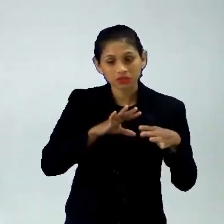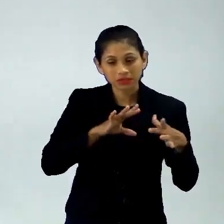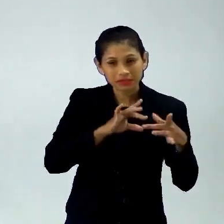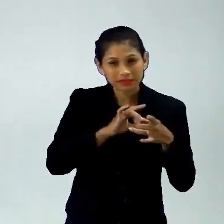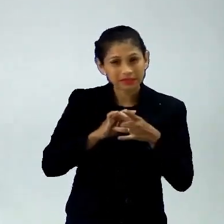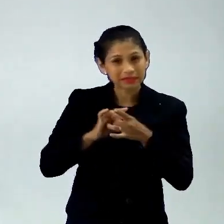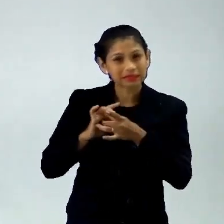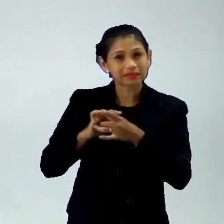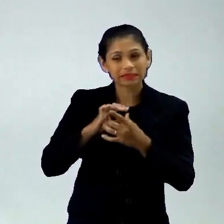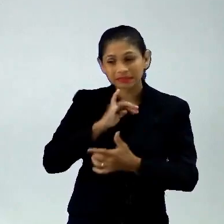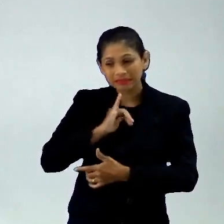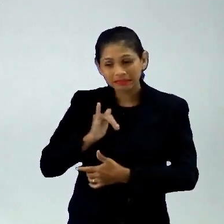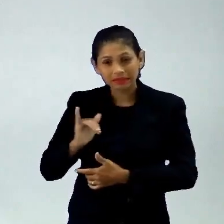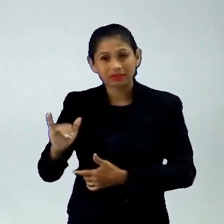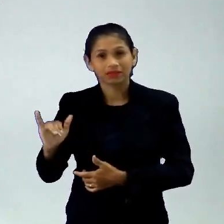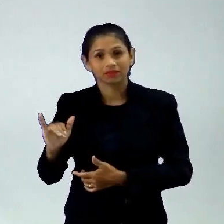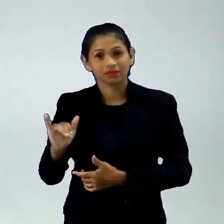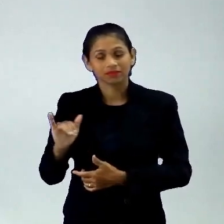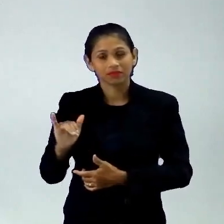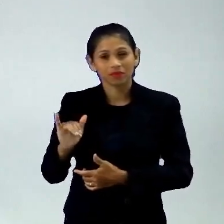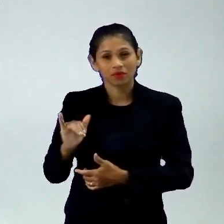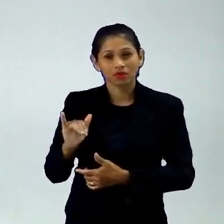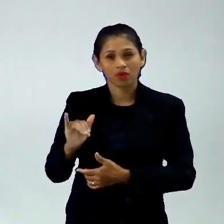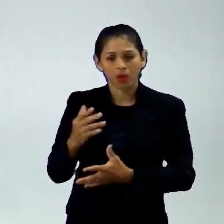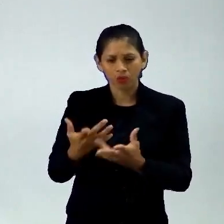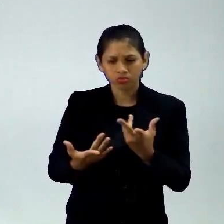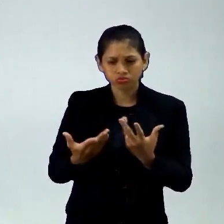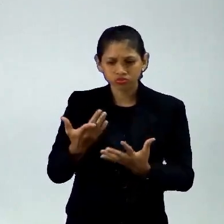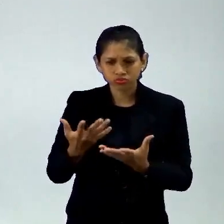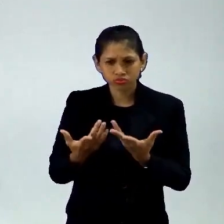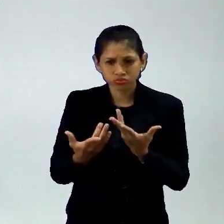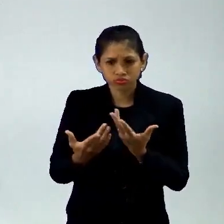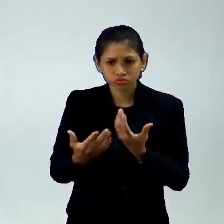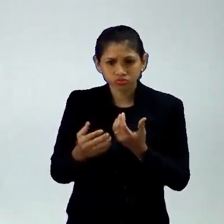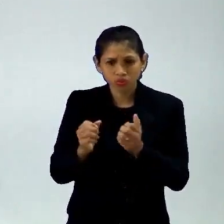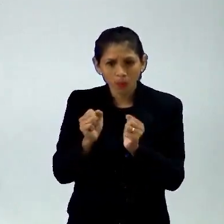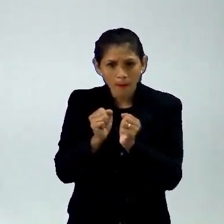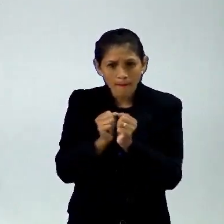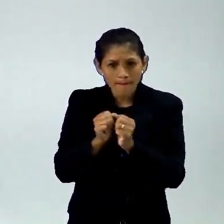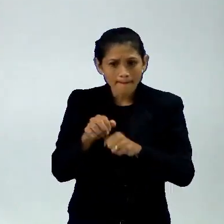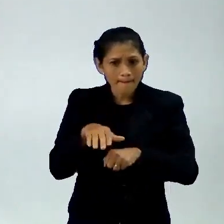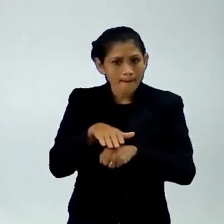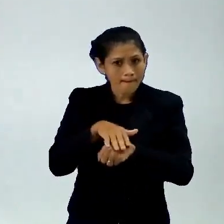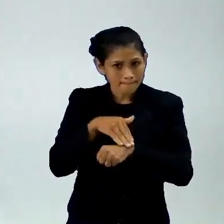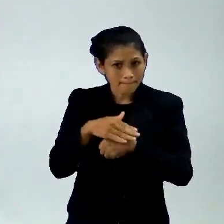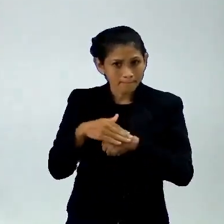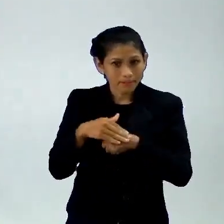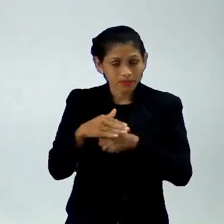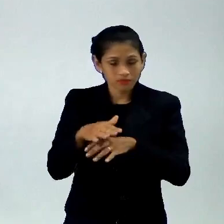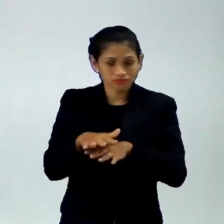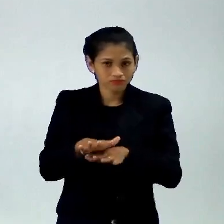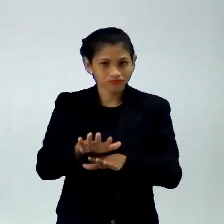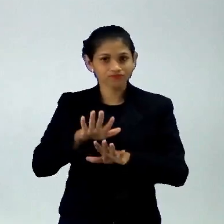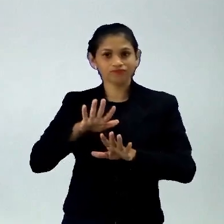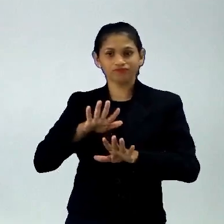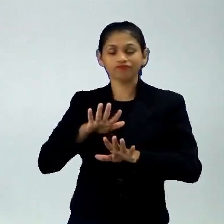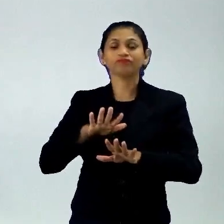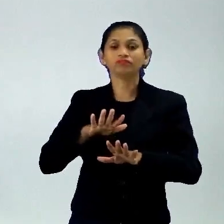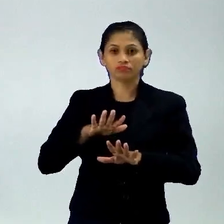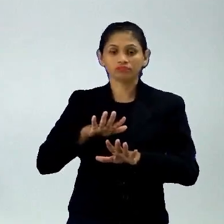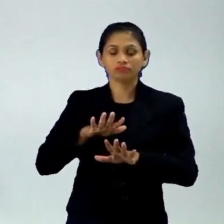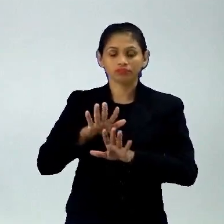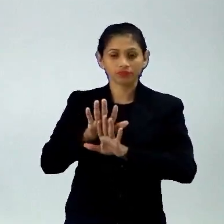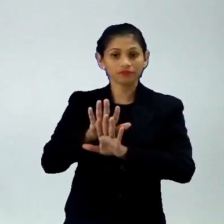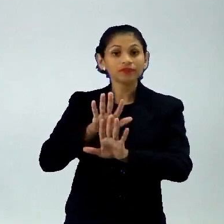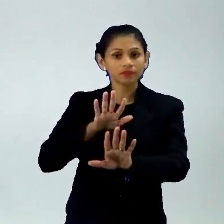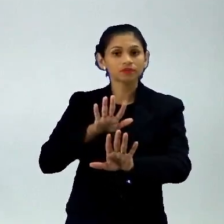está quente próximo da nossa pele, o nosso estímulo ou a nossa resposta no momento pode ser o quê? Se afastar. E quando a gente